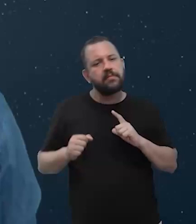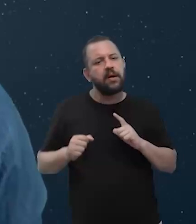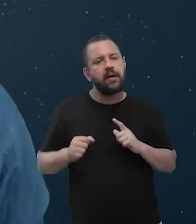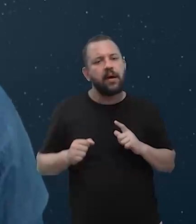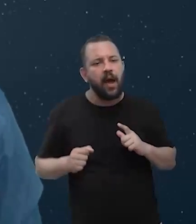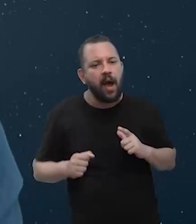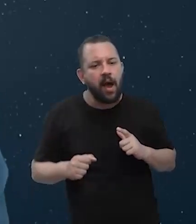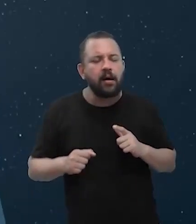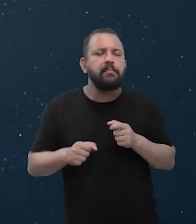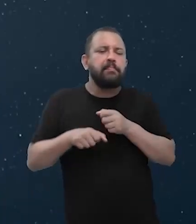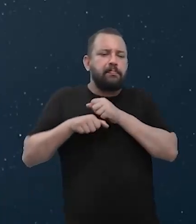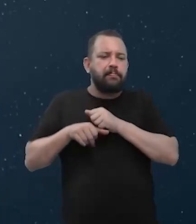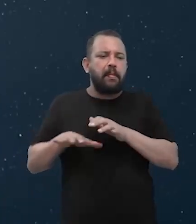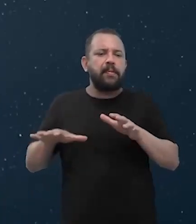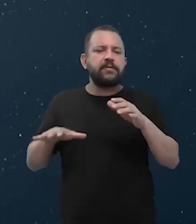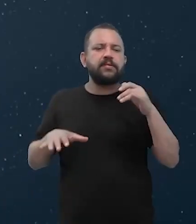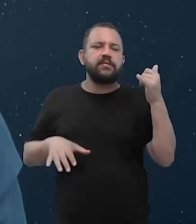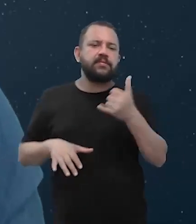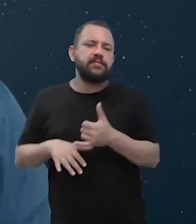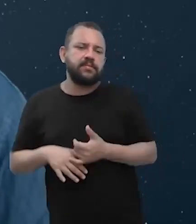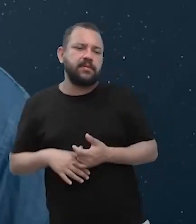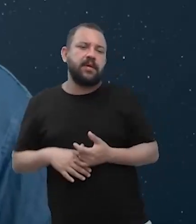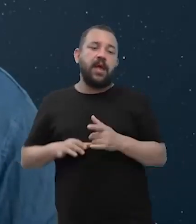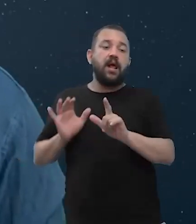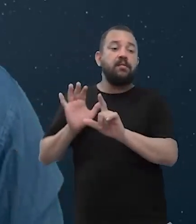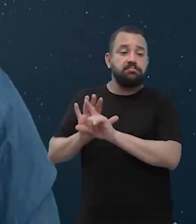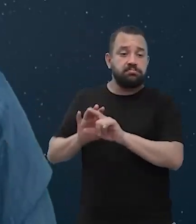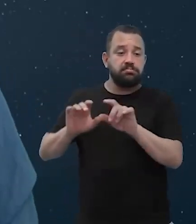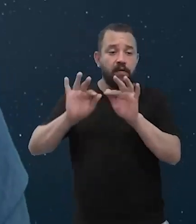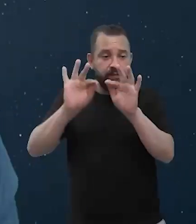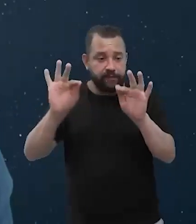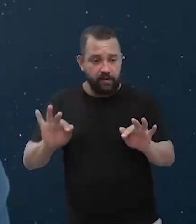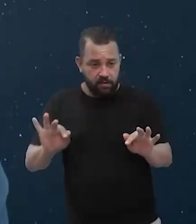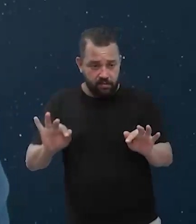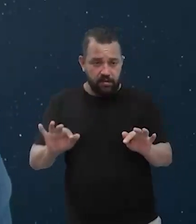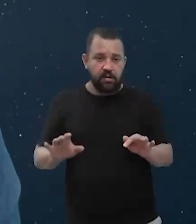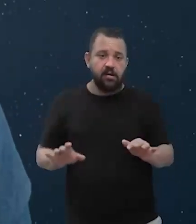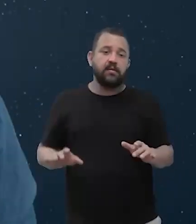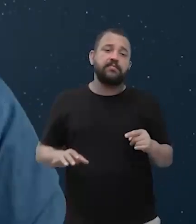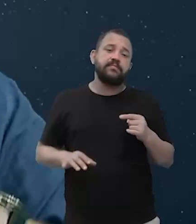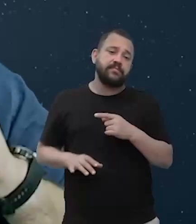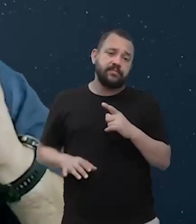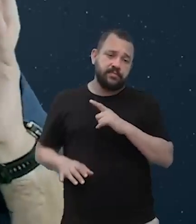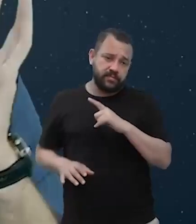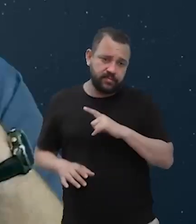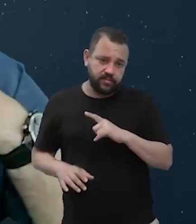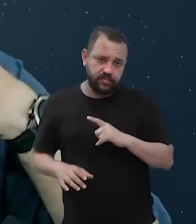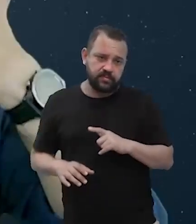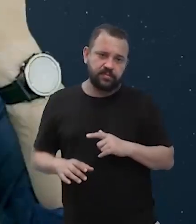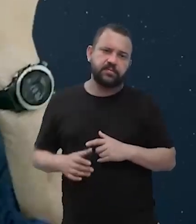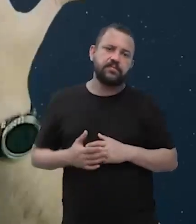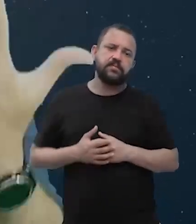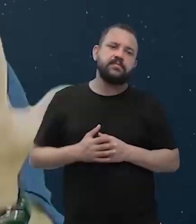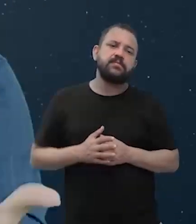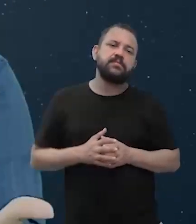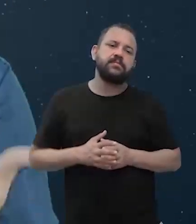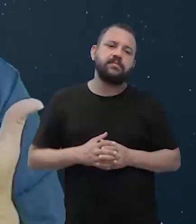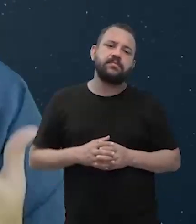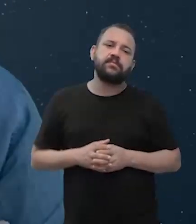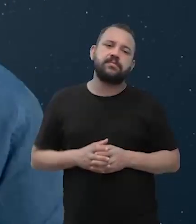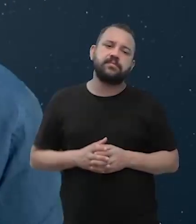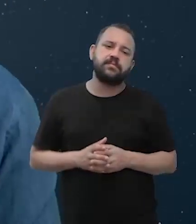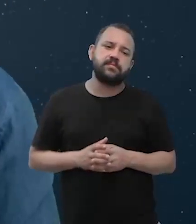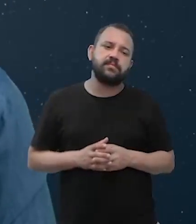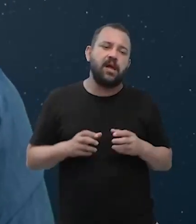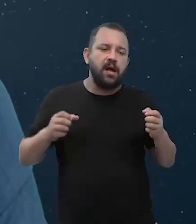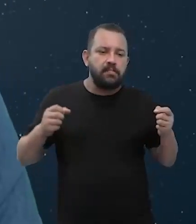a equação de Fourier, ela trabalha a ideia da condutibilidade vezes a área de contato por onde esse fluxo vai ser